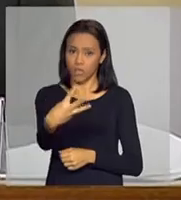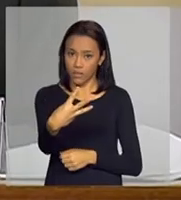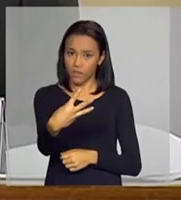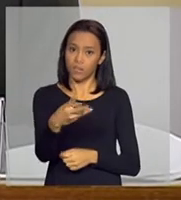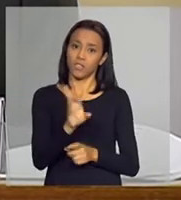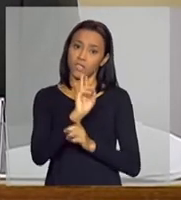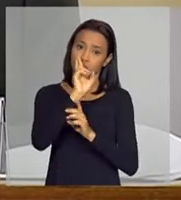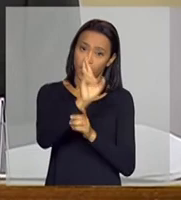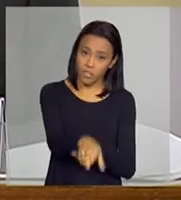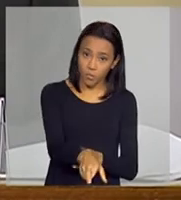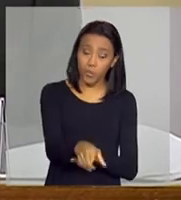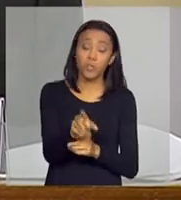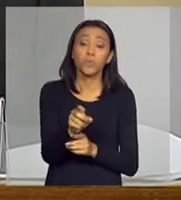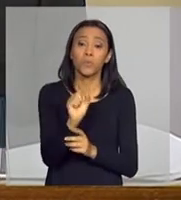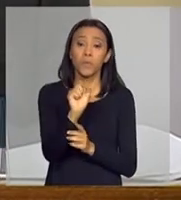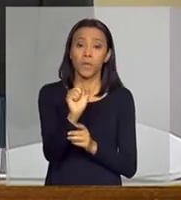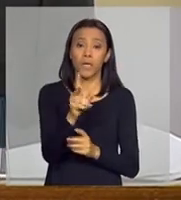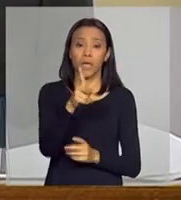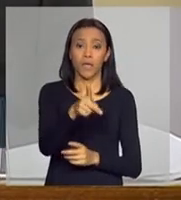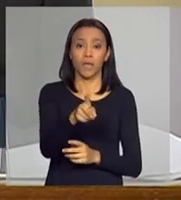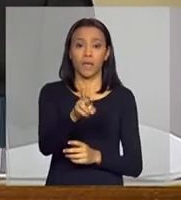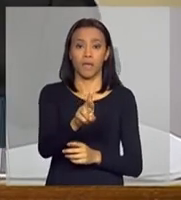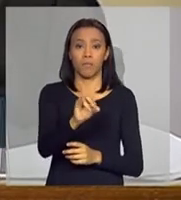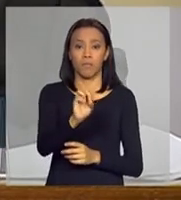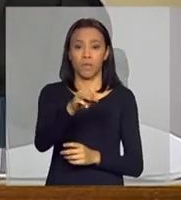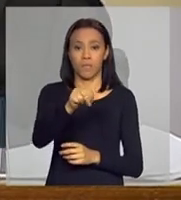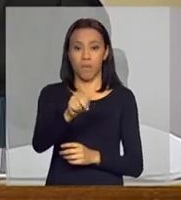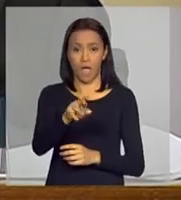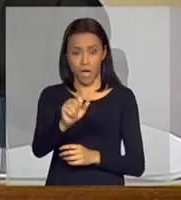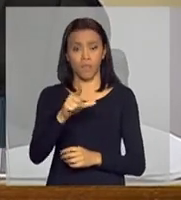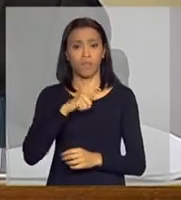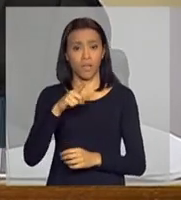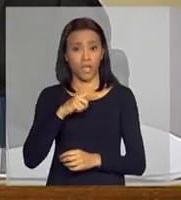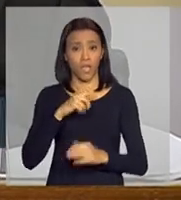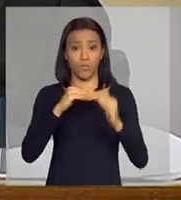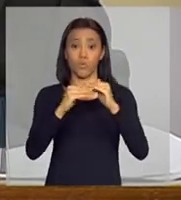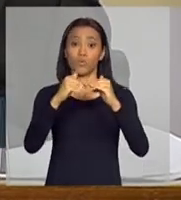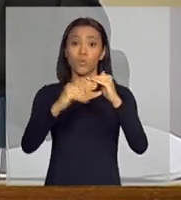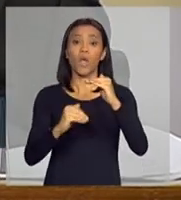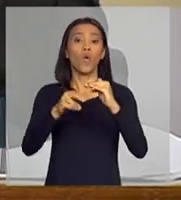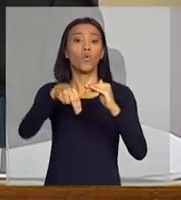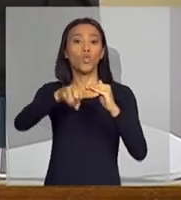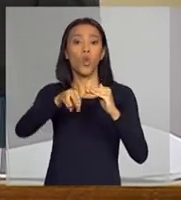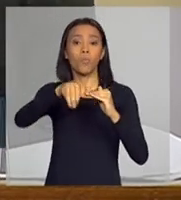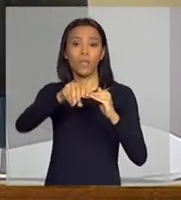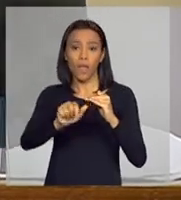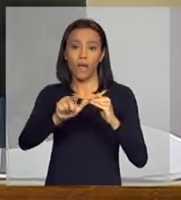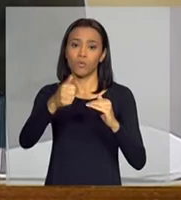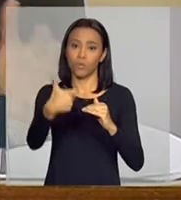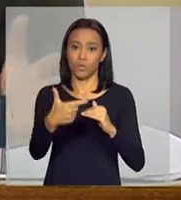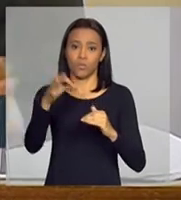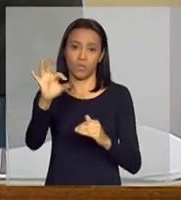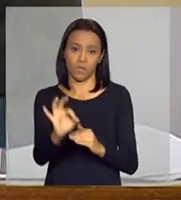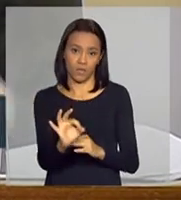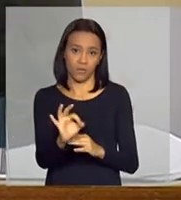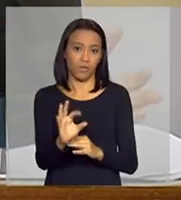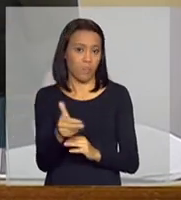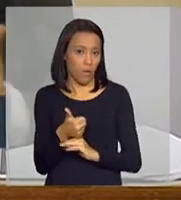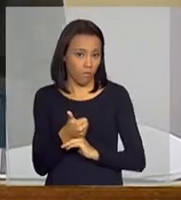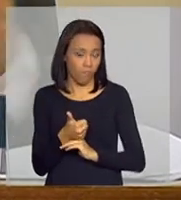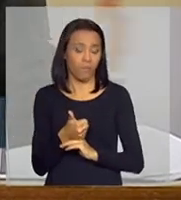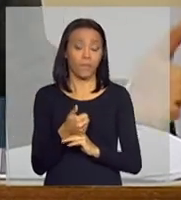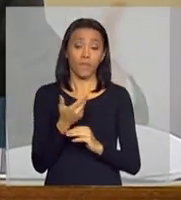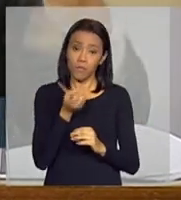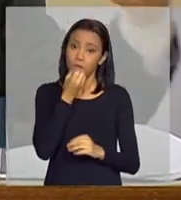resultado primário teremos um nominal de dois por cento que será menor do que nos anos anteriores portanto um